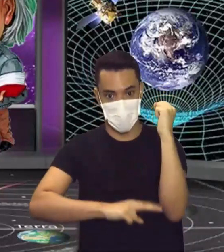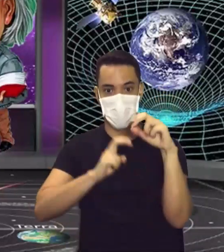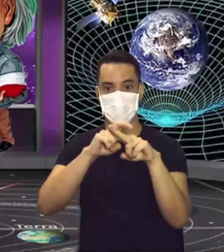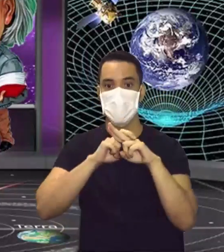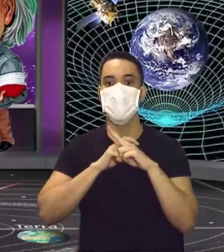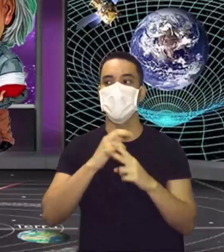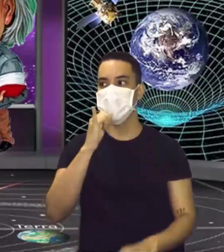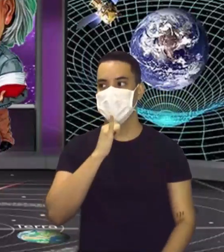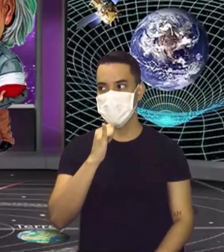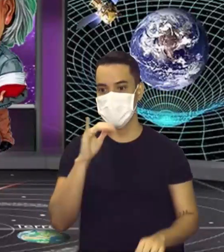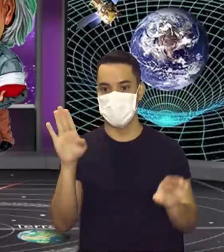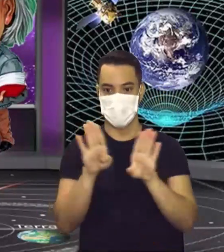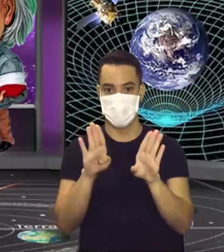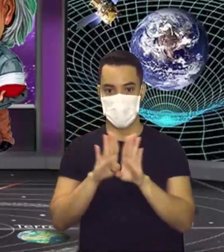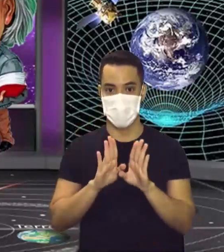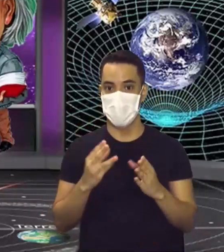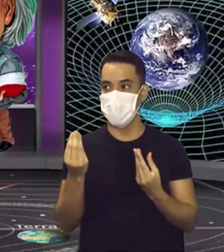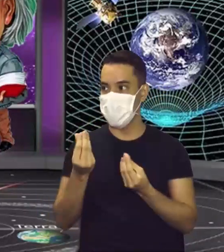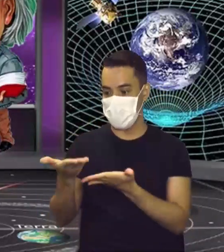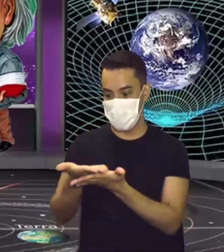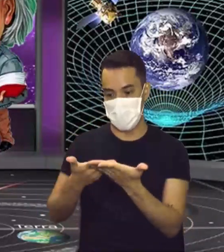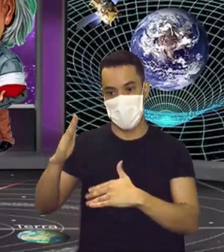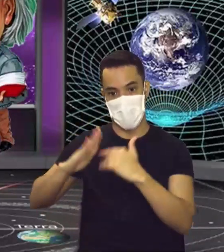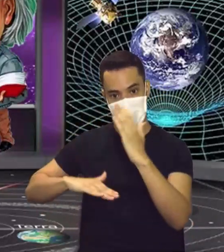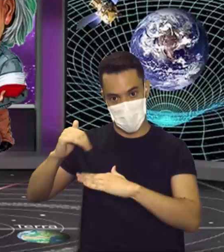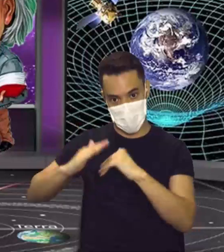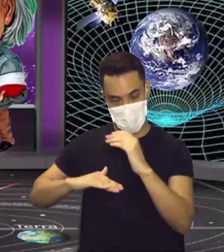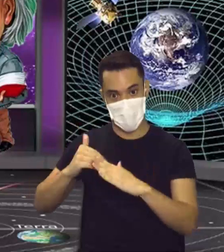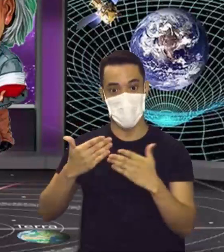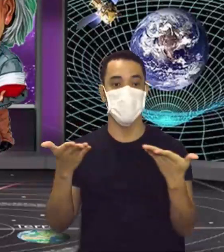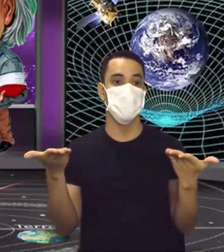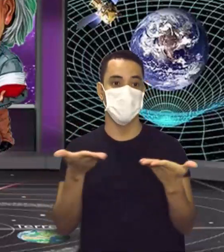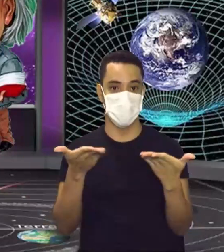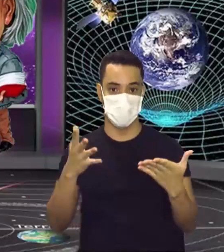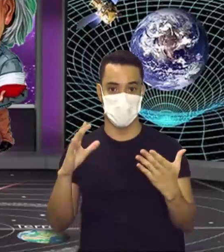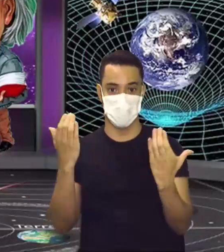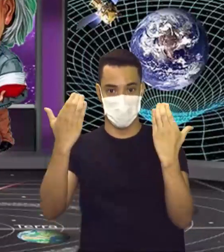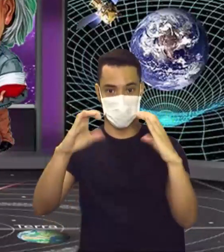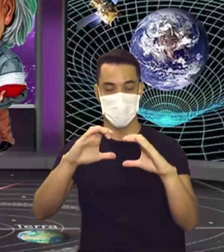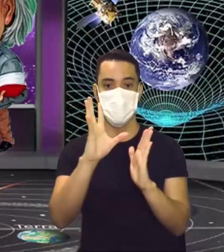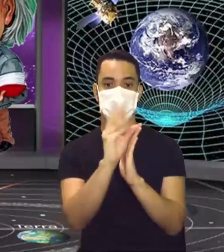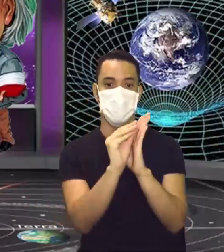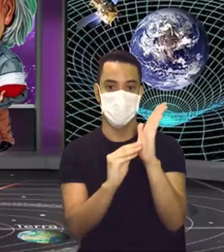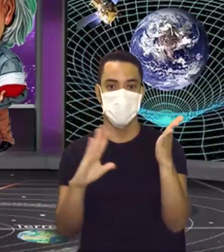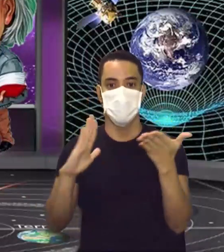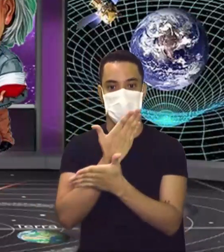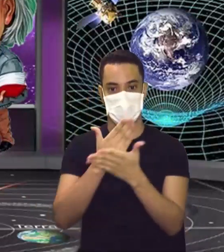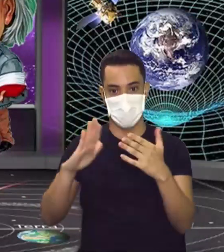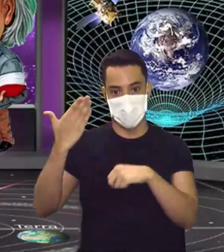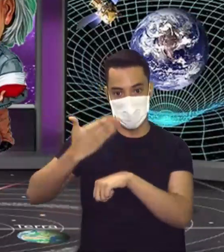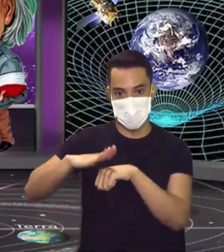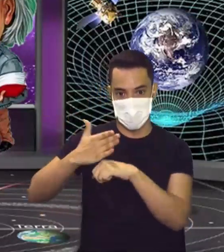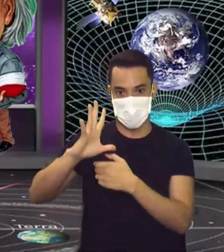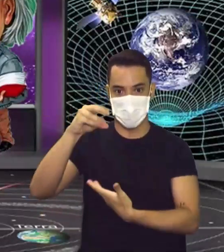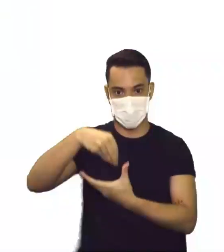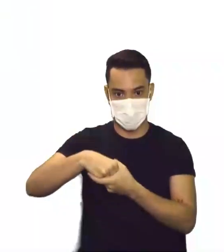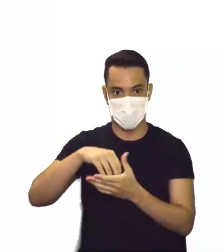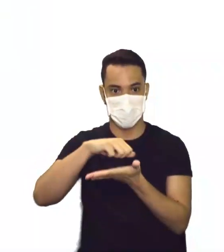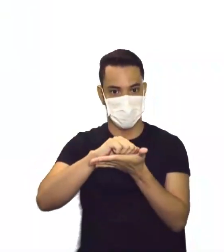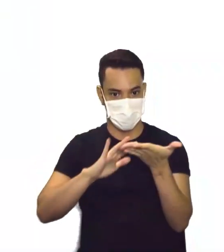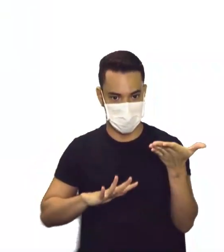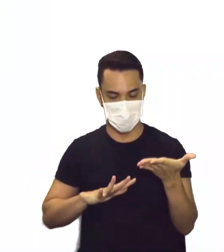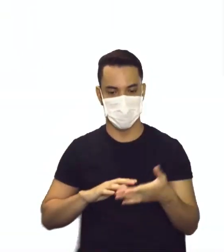e também vimos aplicações. Vamos colocar esse nosso conteúdo em alguns exercícios? Vamos lá, olha